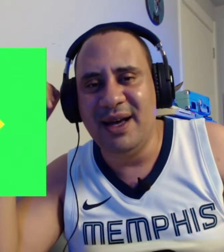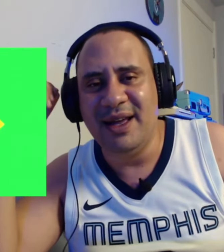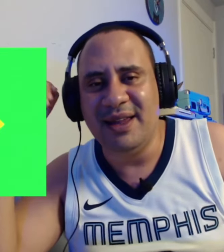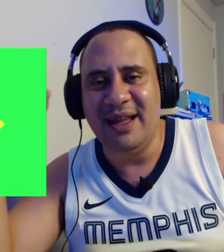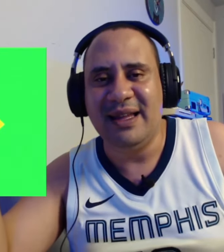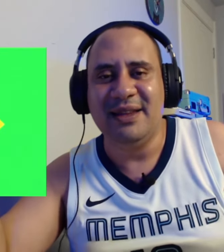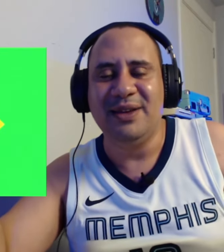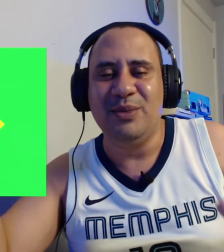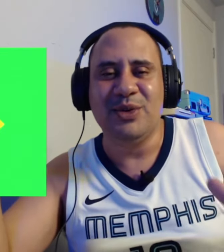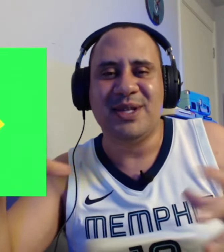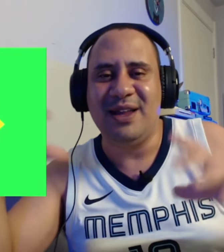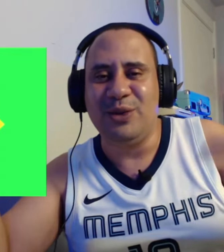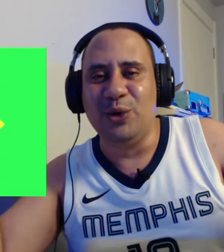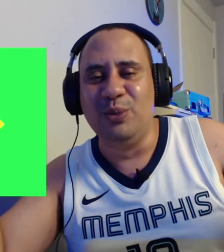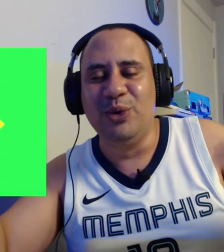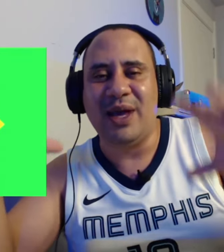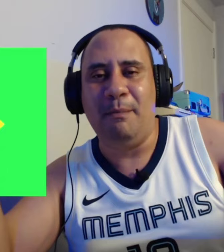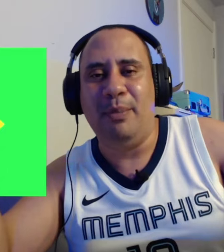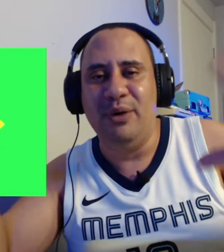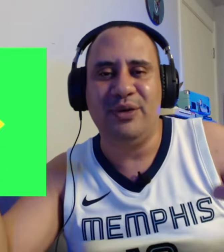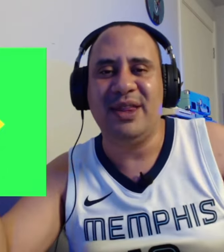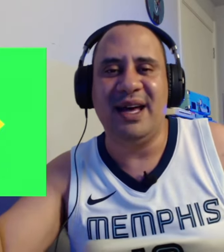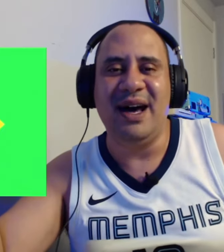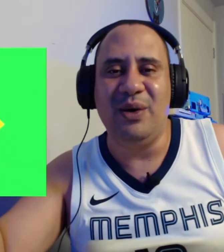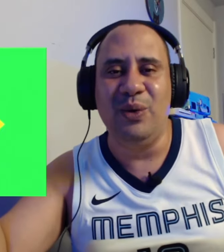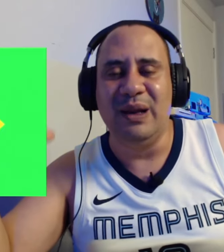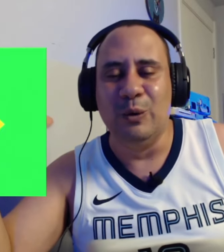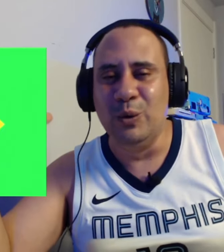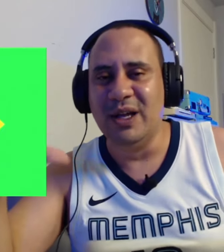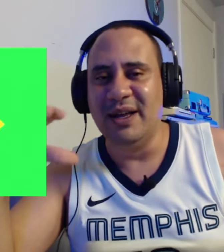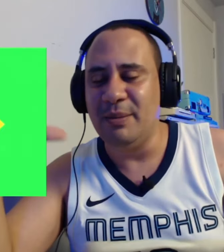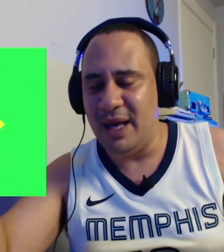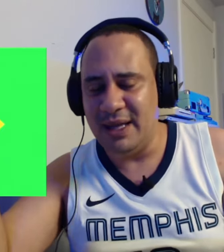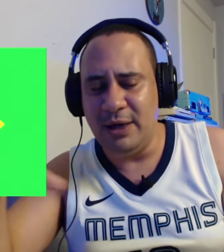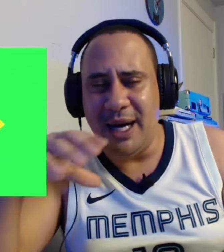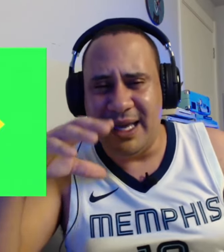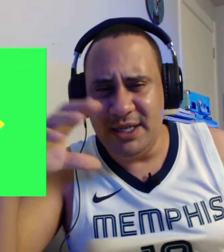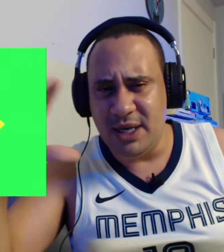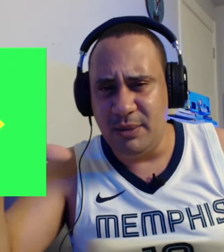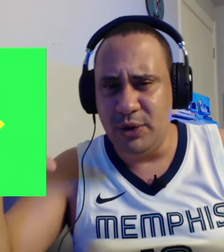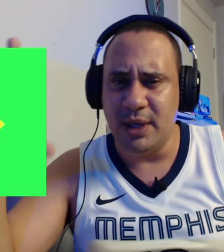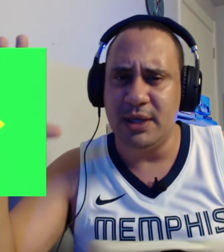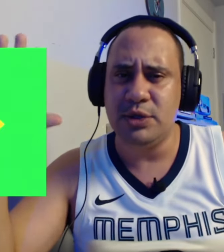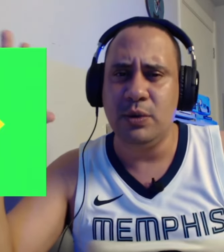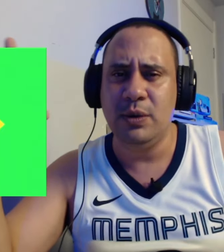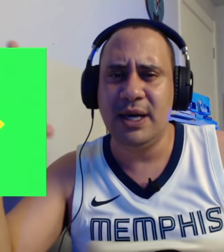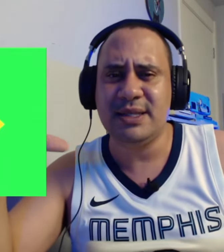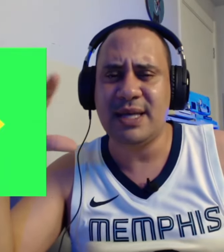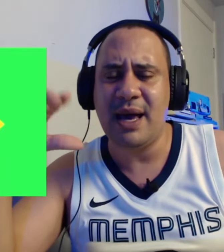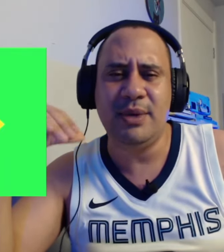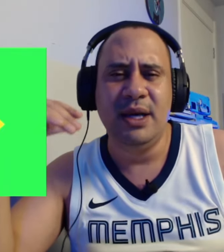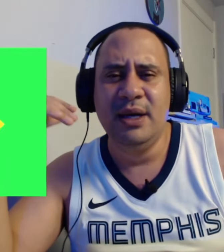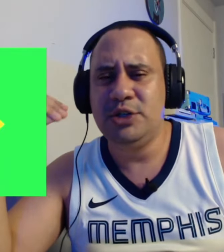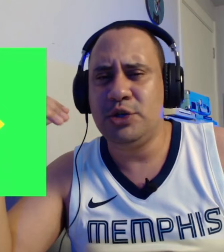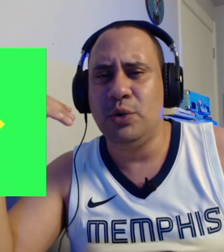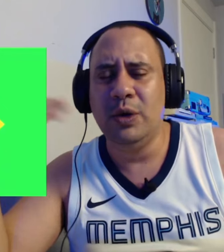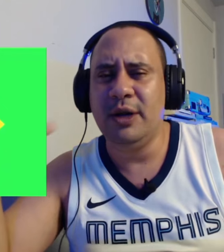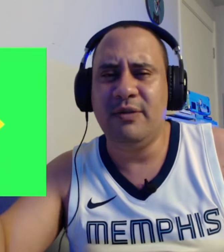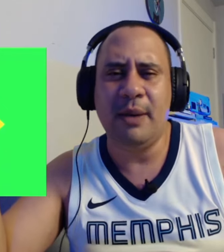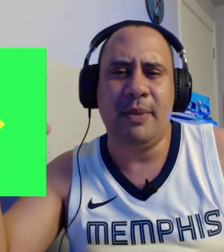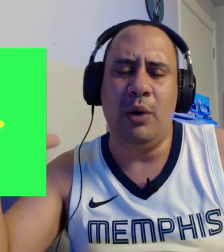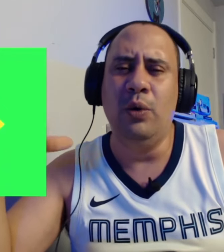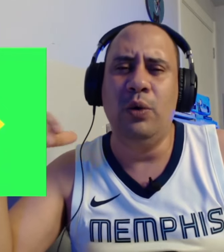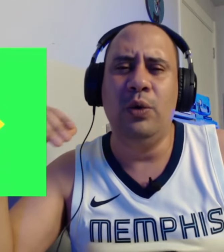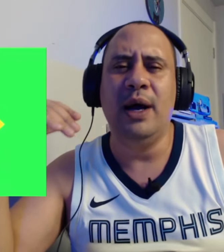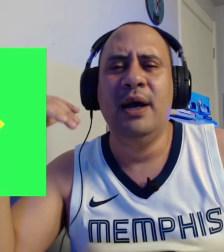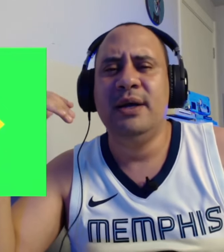né? Ele tentando mostrar que todo mundo que é povo, que tá na rua, é Lula, né? Porque é até uma crítica muito grande que o Lula recebe de que o Lula não